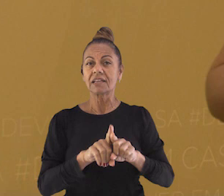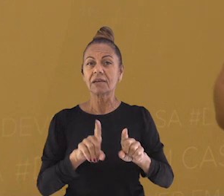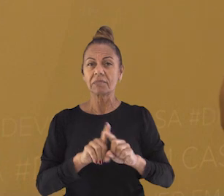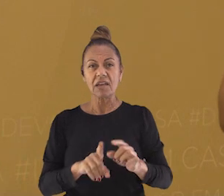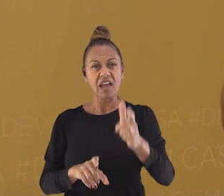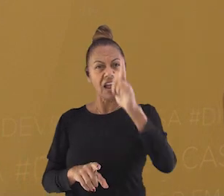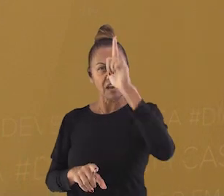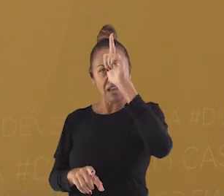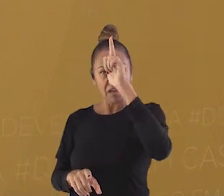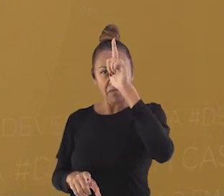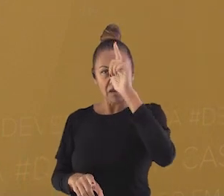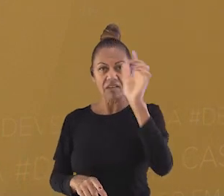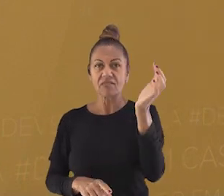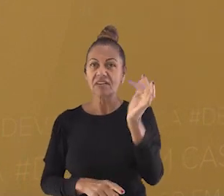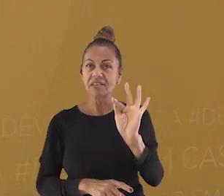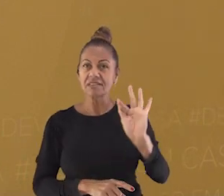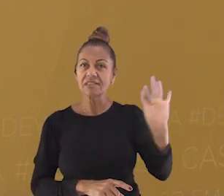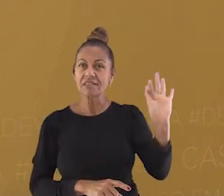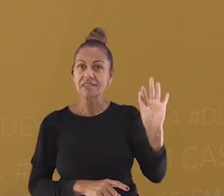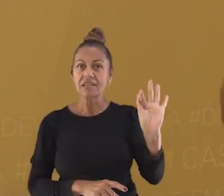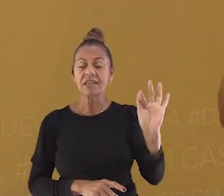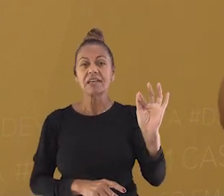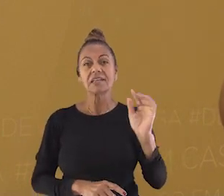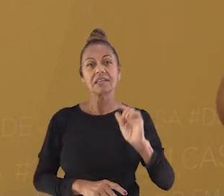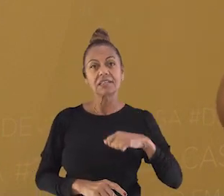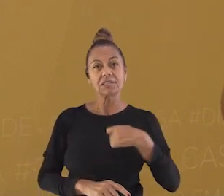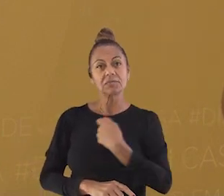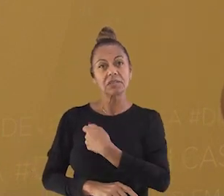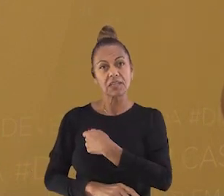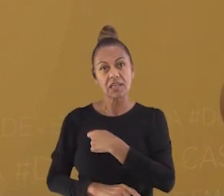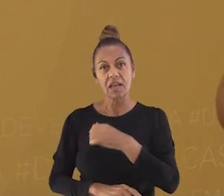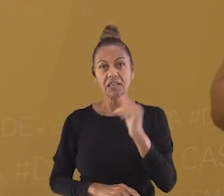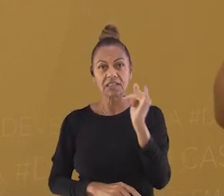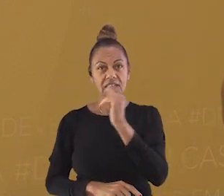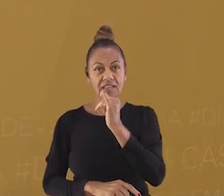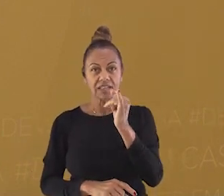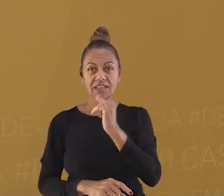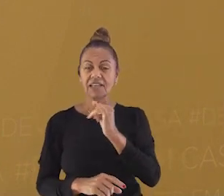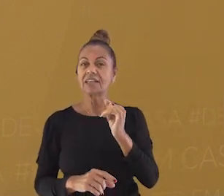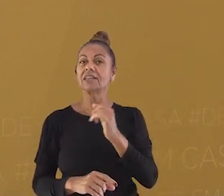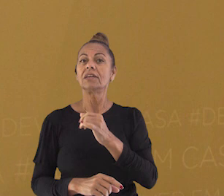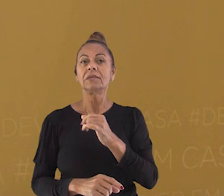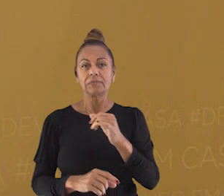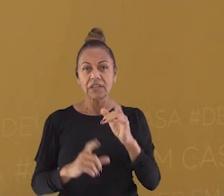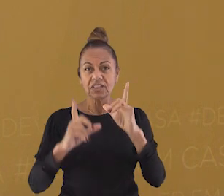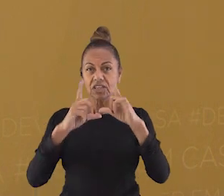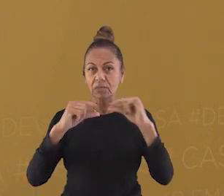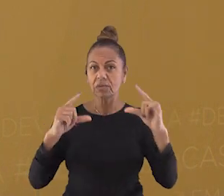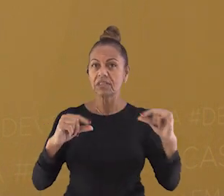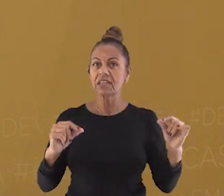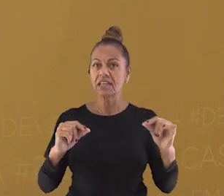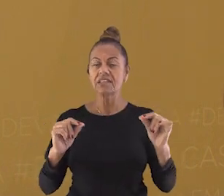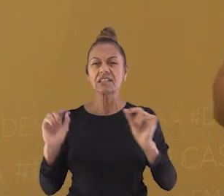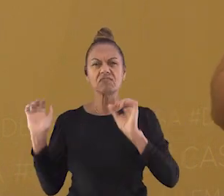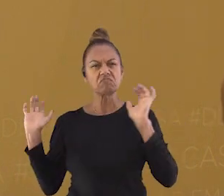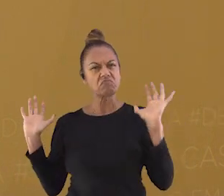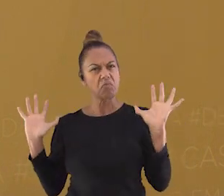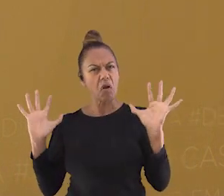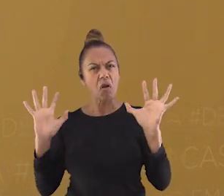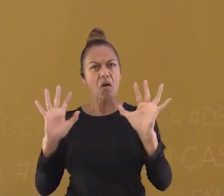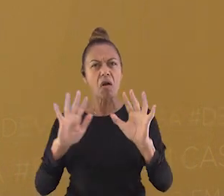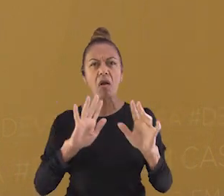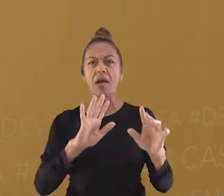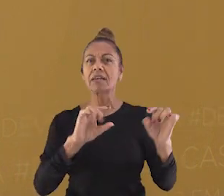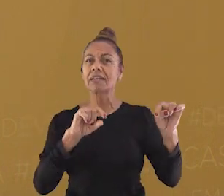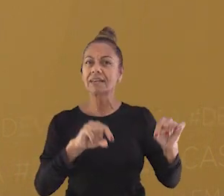alemães, franceses, espanhóis, italianos e japoneses, que se instalaram nas terras brasileiras e